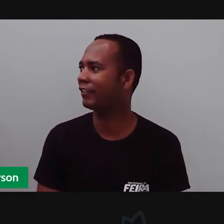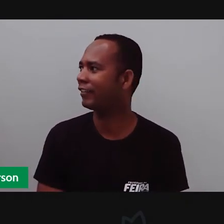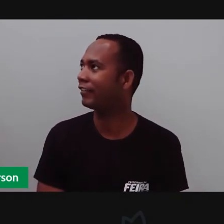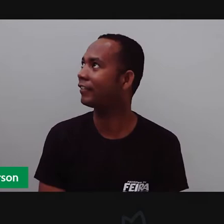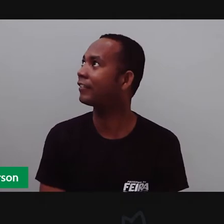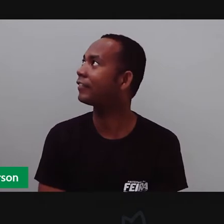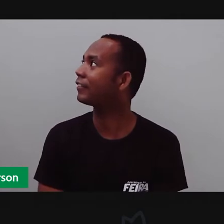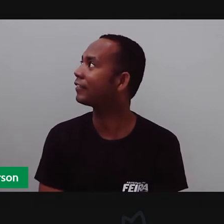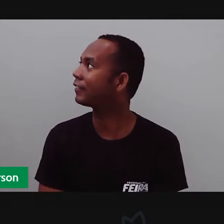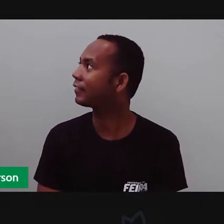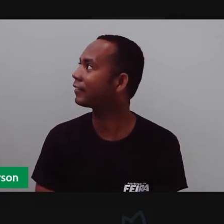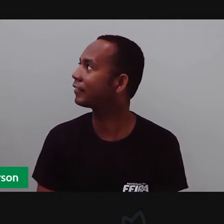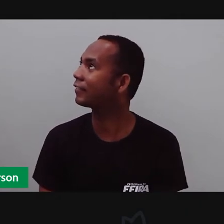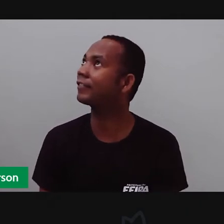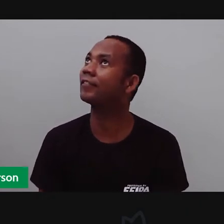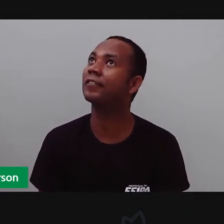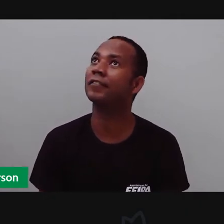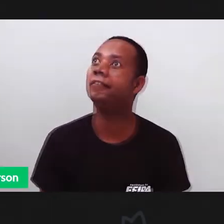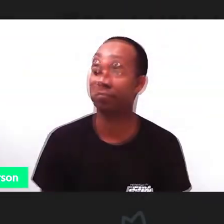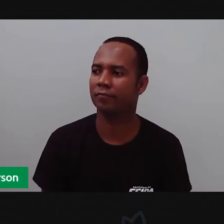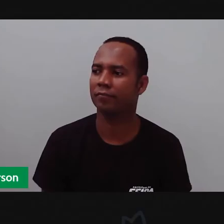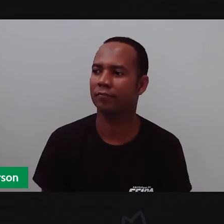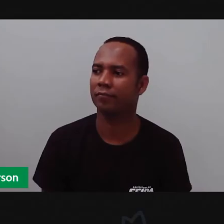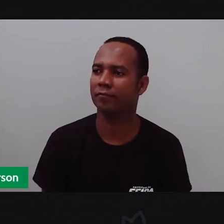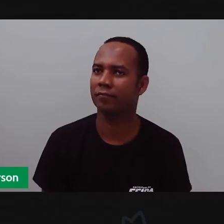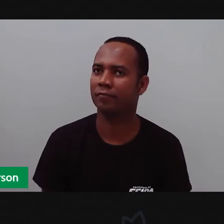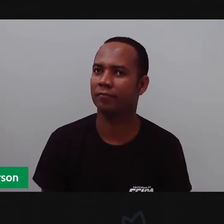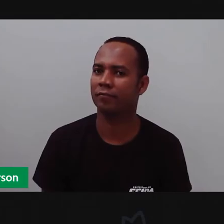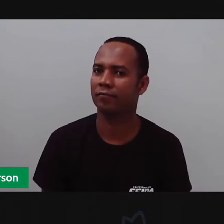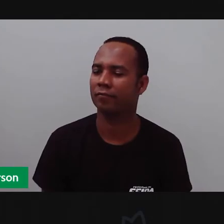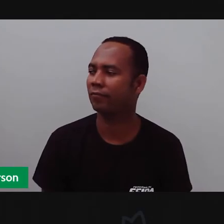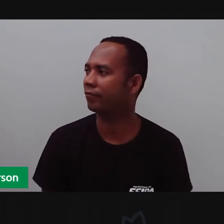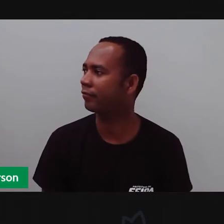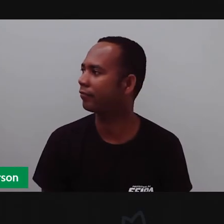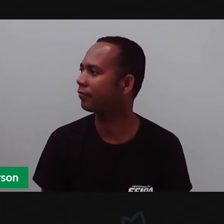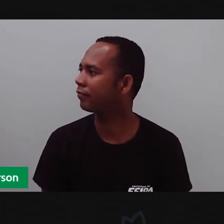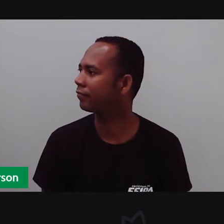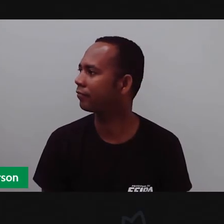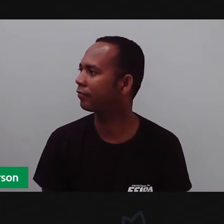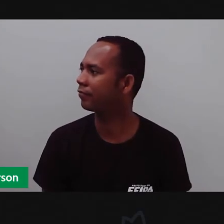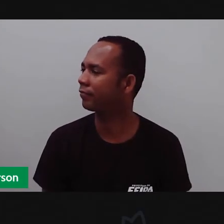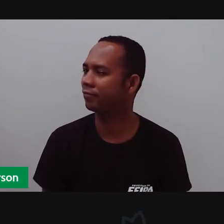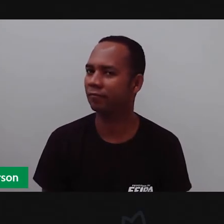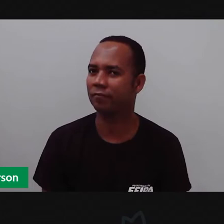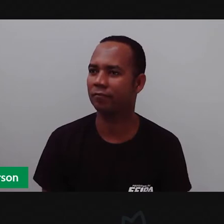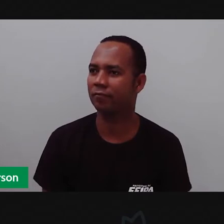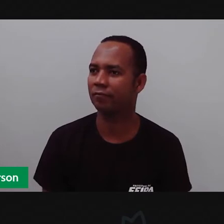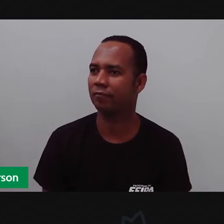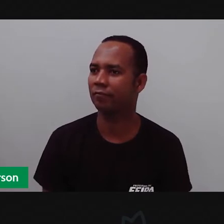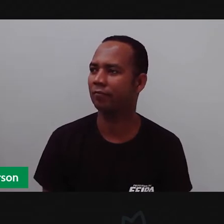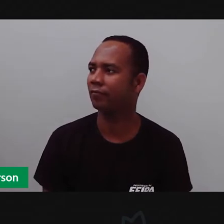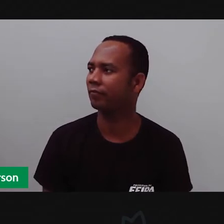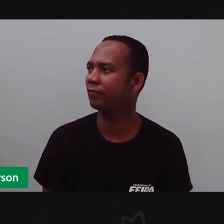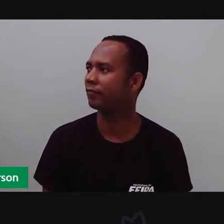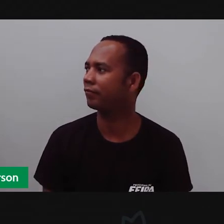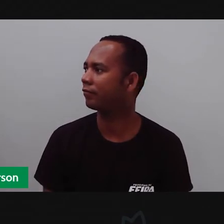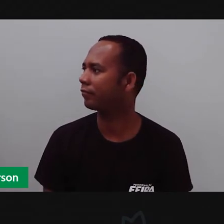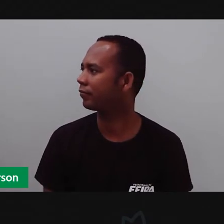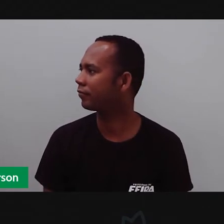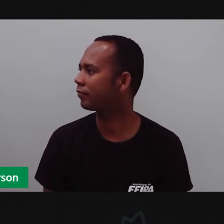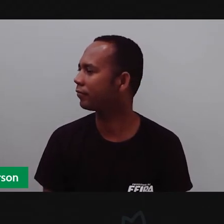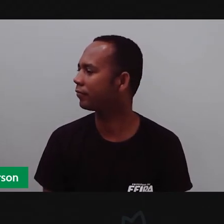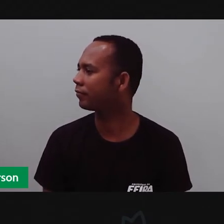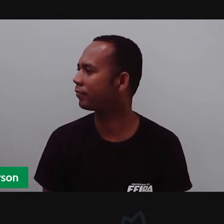o bolo na geladeira, gente. Gente, eu nunca vi. Aê, olha